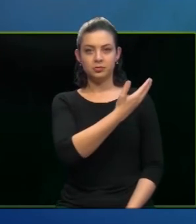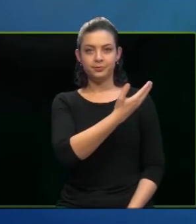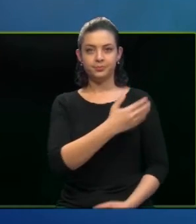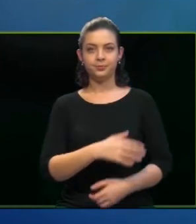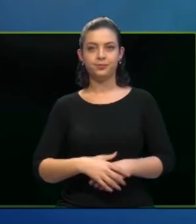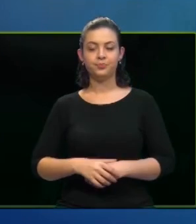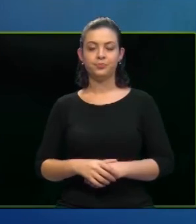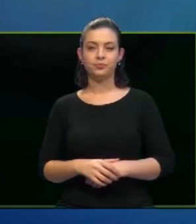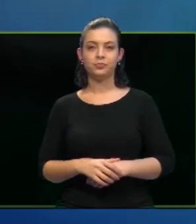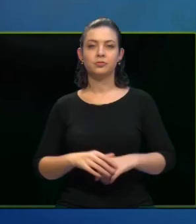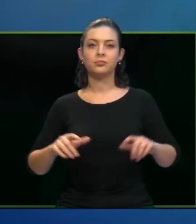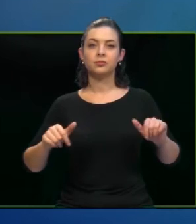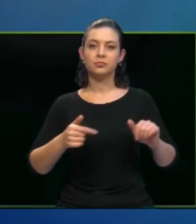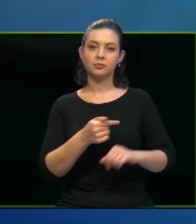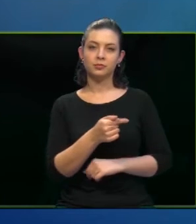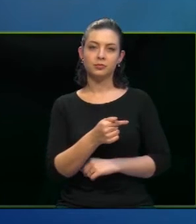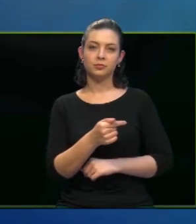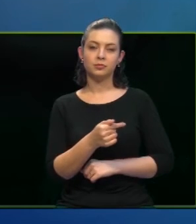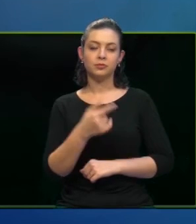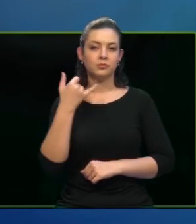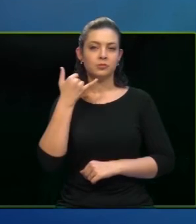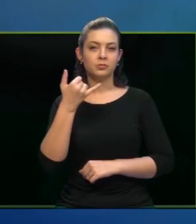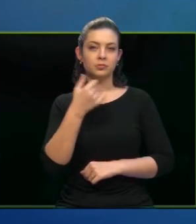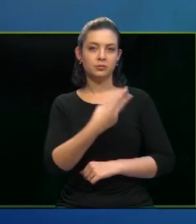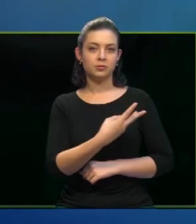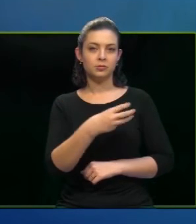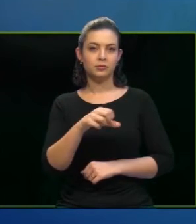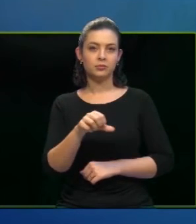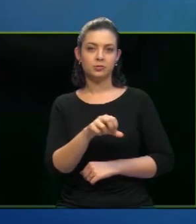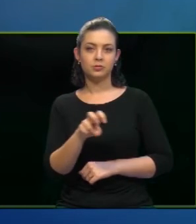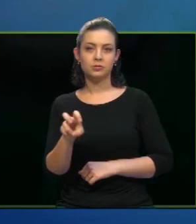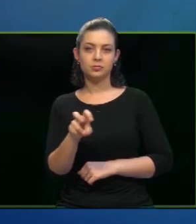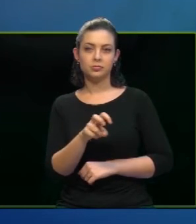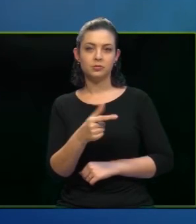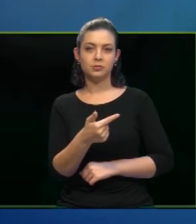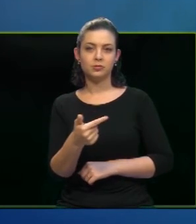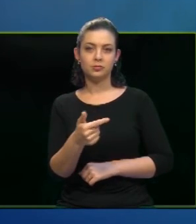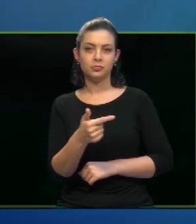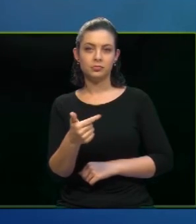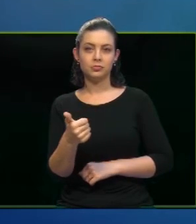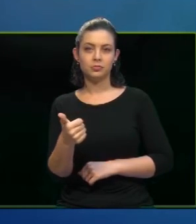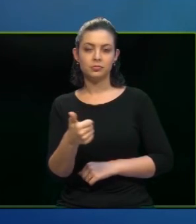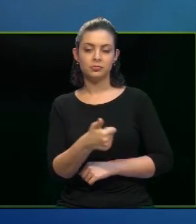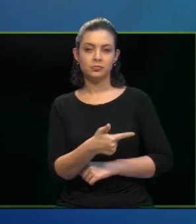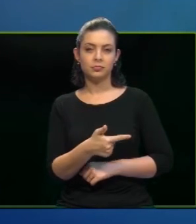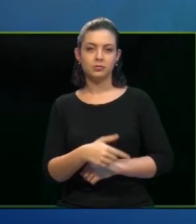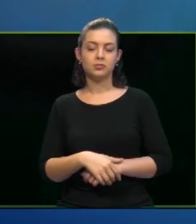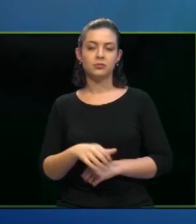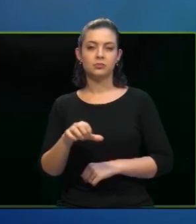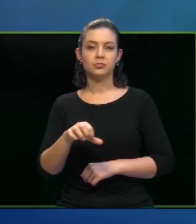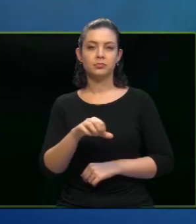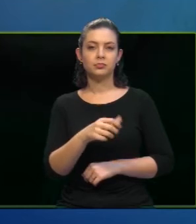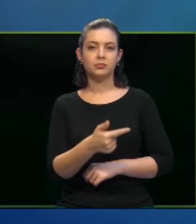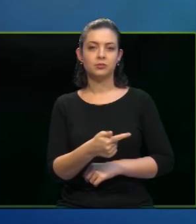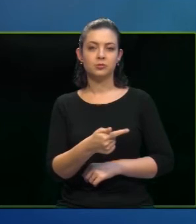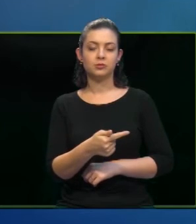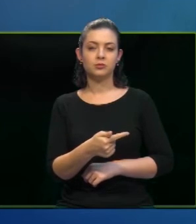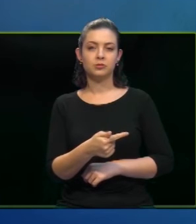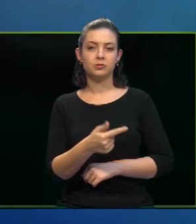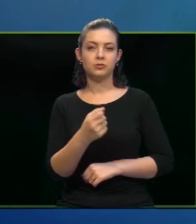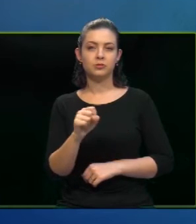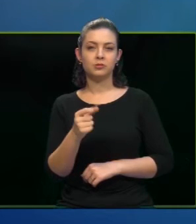o gabinete 7 o telefone 3955 22 12 e 19 97